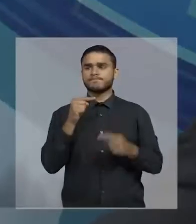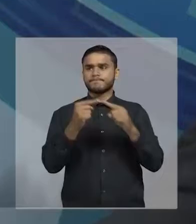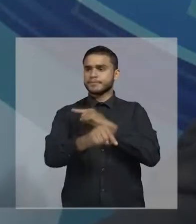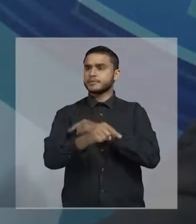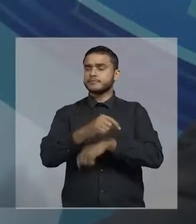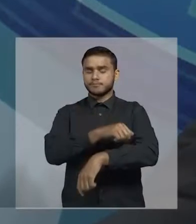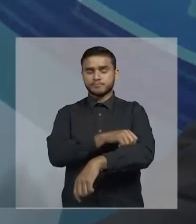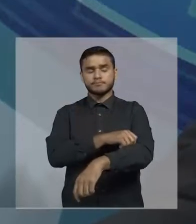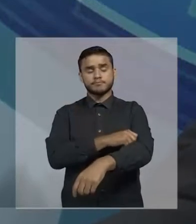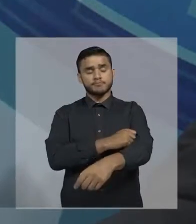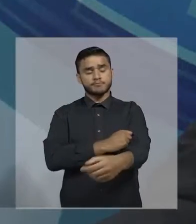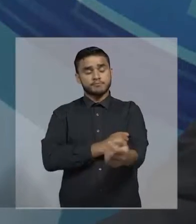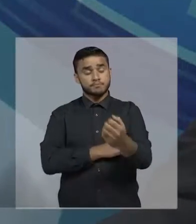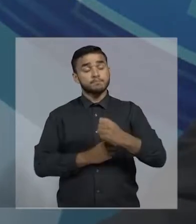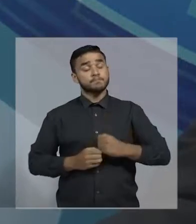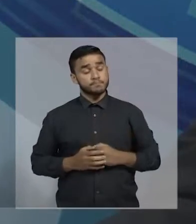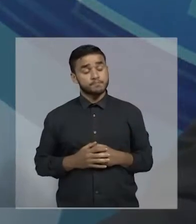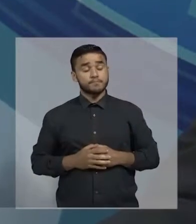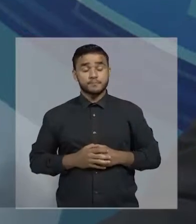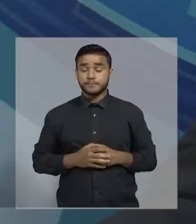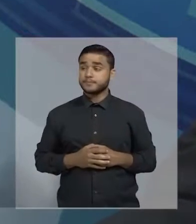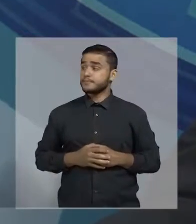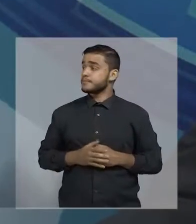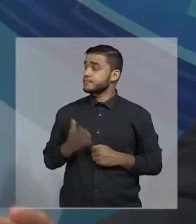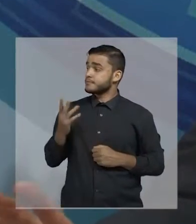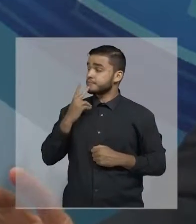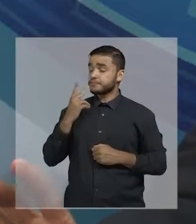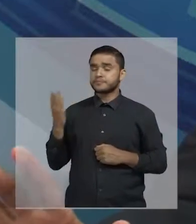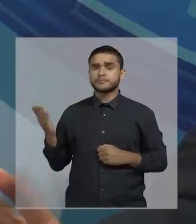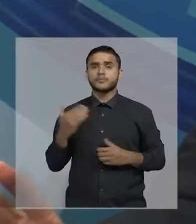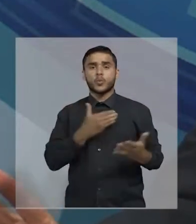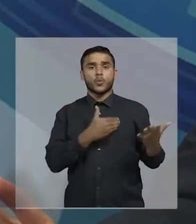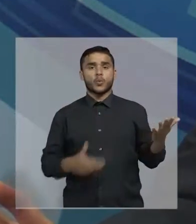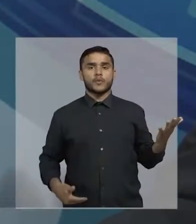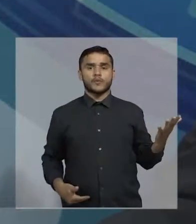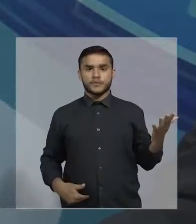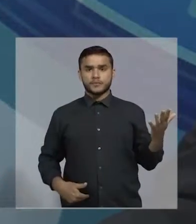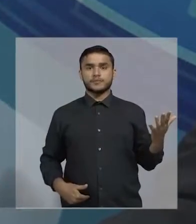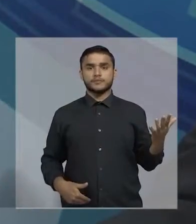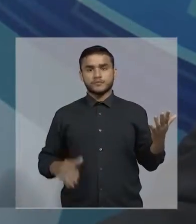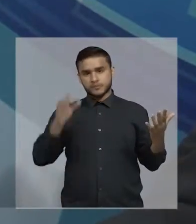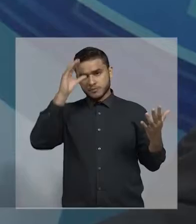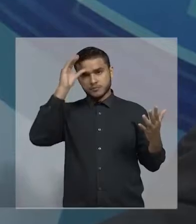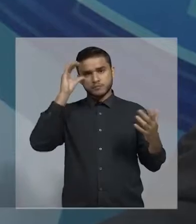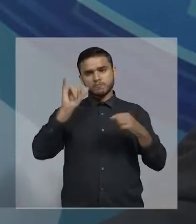já foi colocado aqui, o governador tem uma habilidade política muito grande, né?